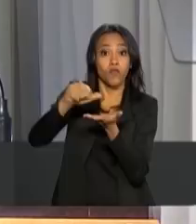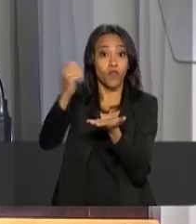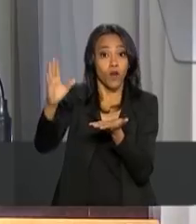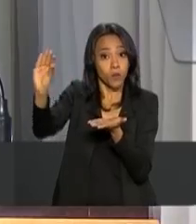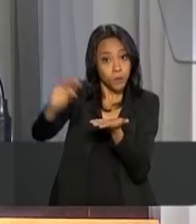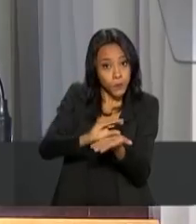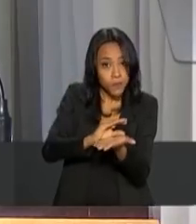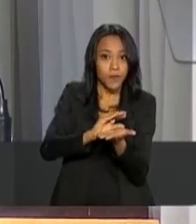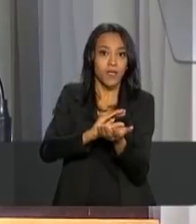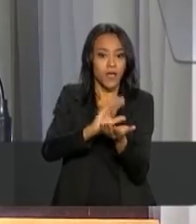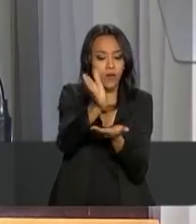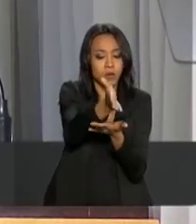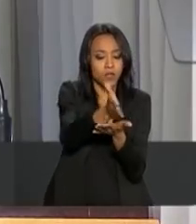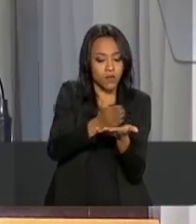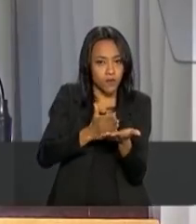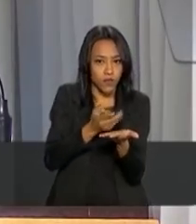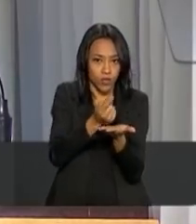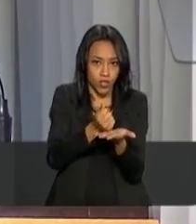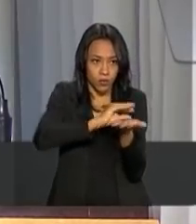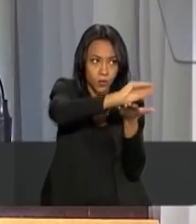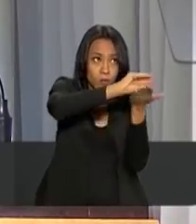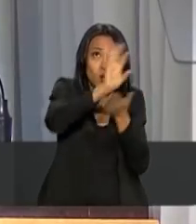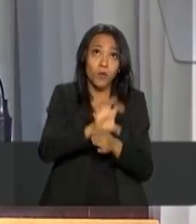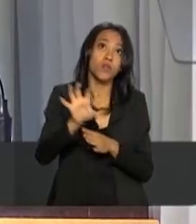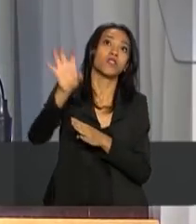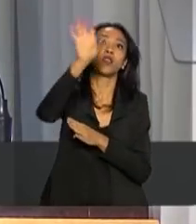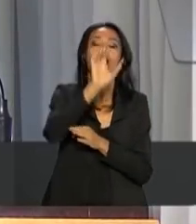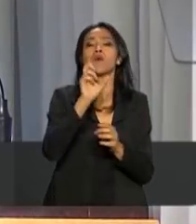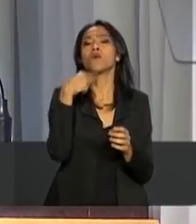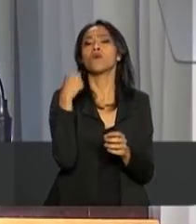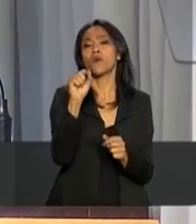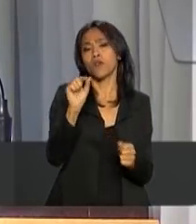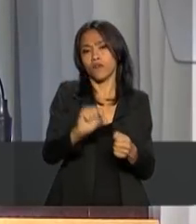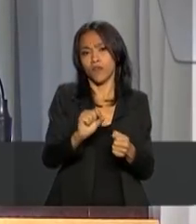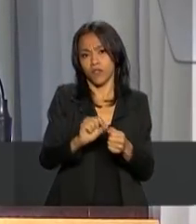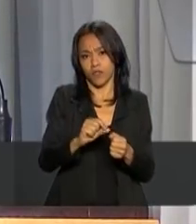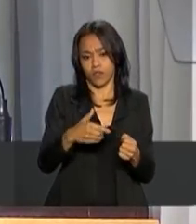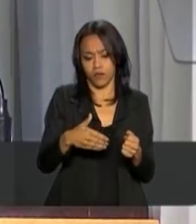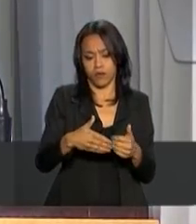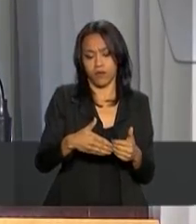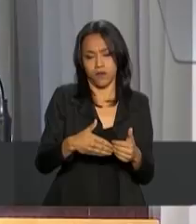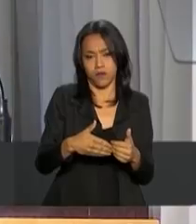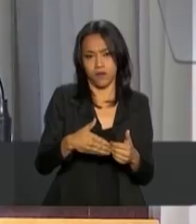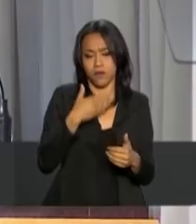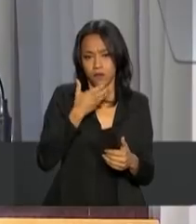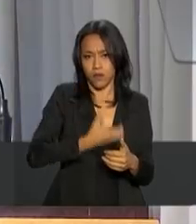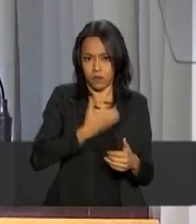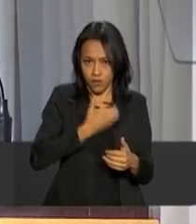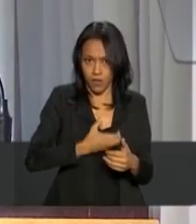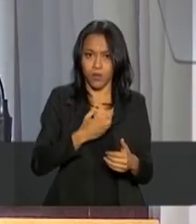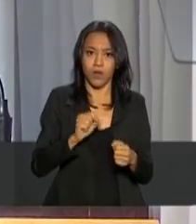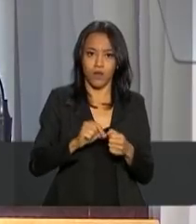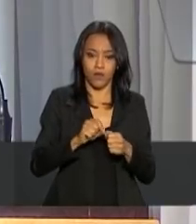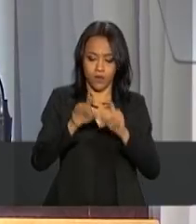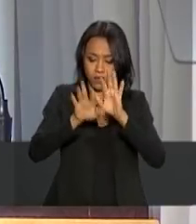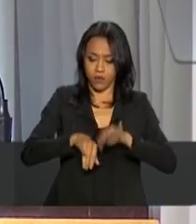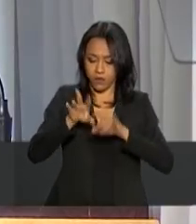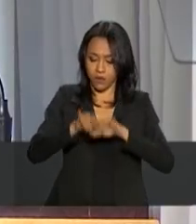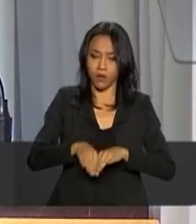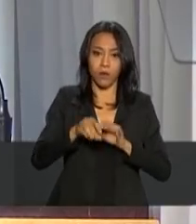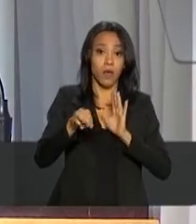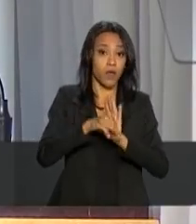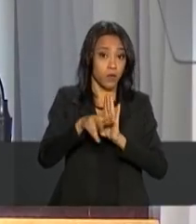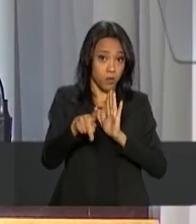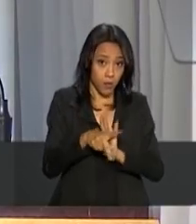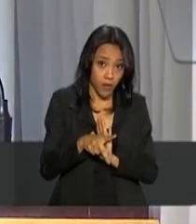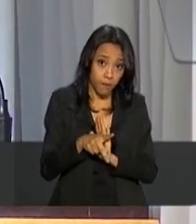na multa. O que é que eu fiz? No dia 30 de dezembro, governadora, eu editei uma medida provisória autorizando